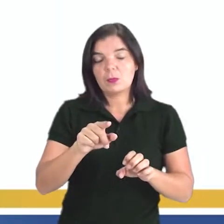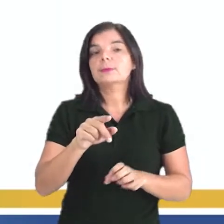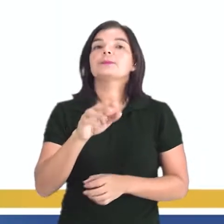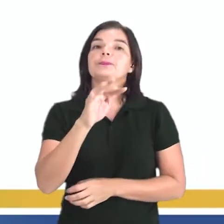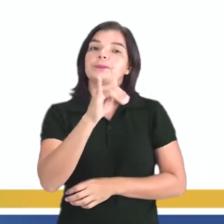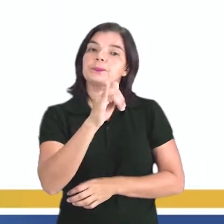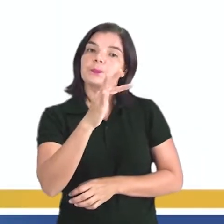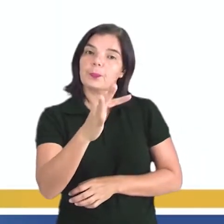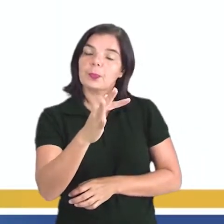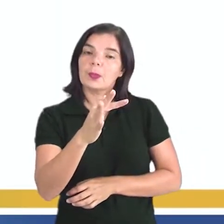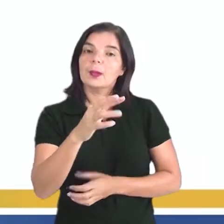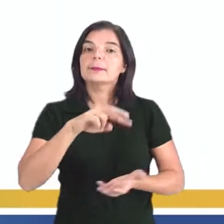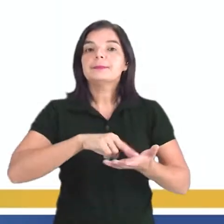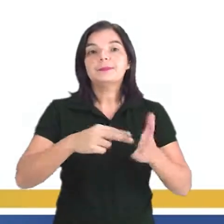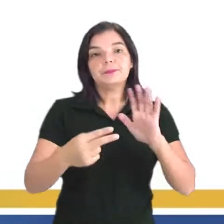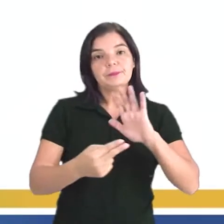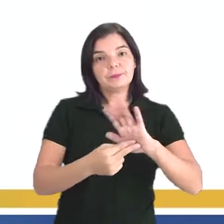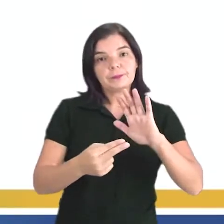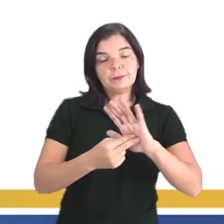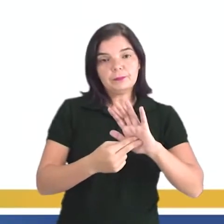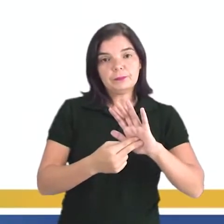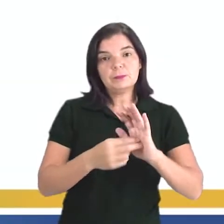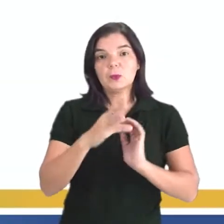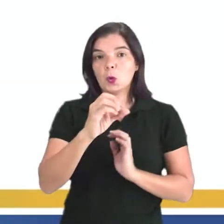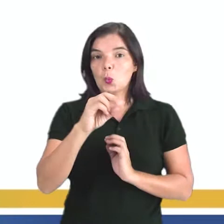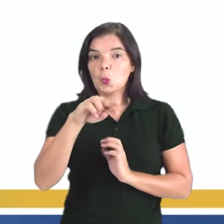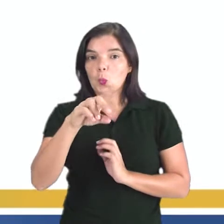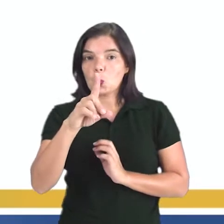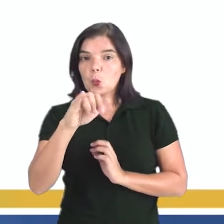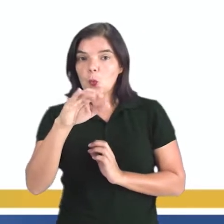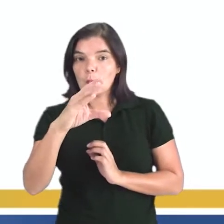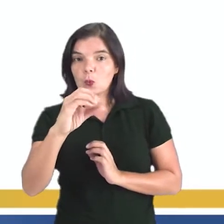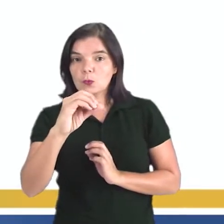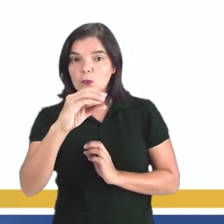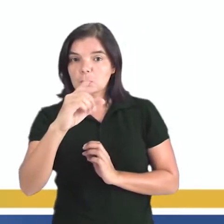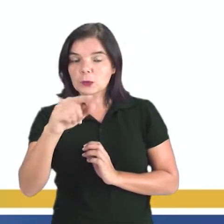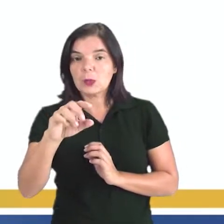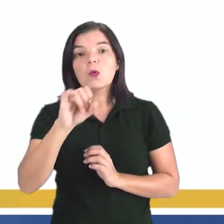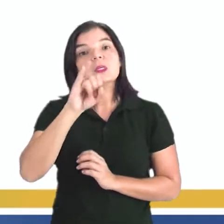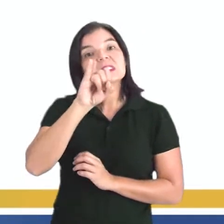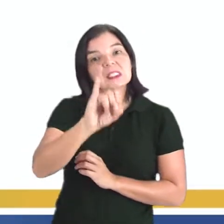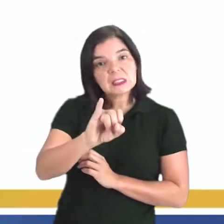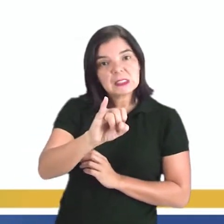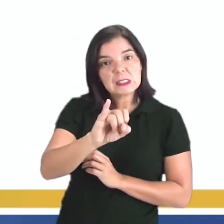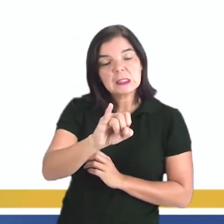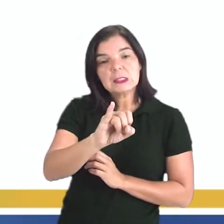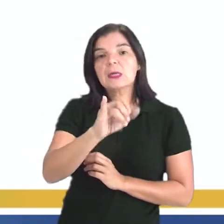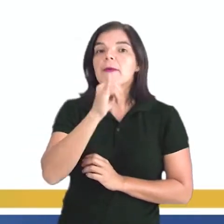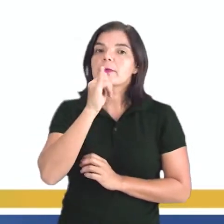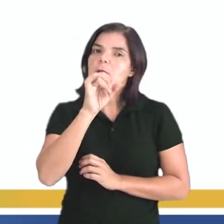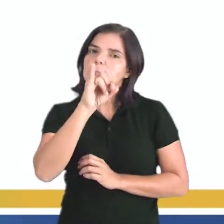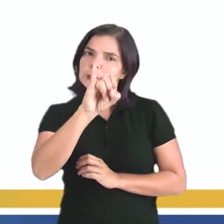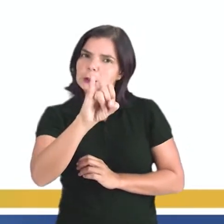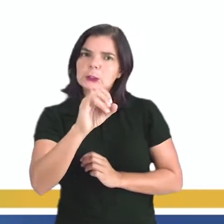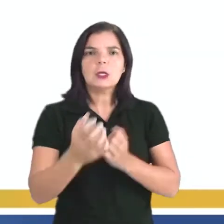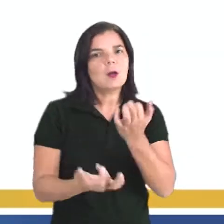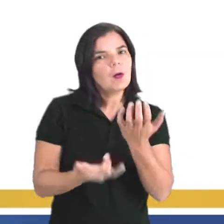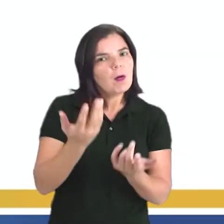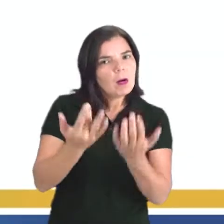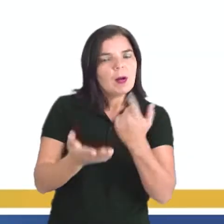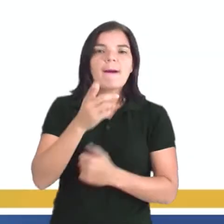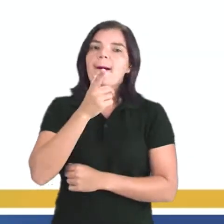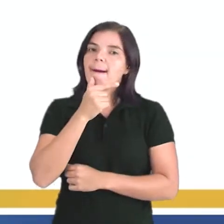if. If é o que dá a nossa condição, porque o if significa se. Então, se eu aquecer a